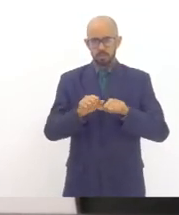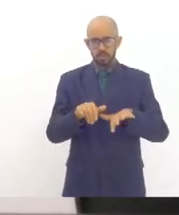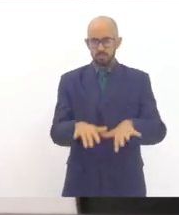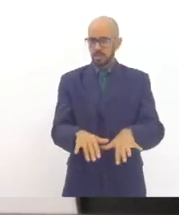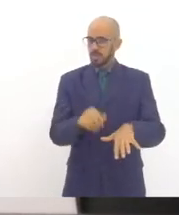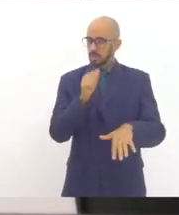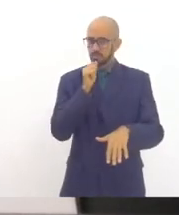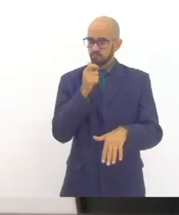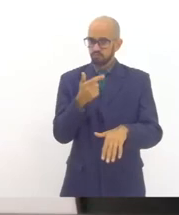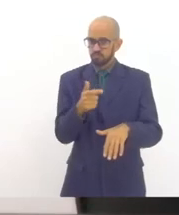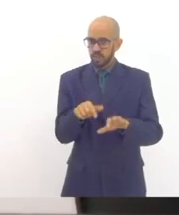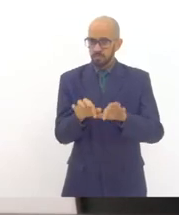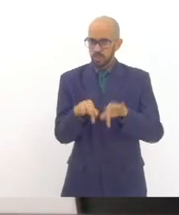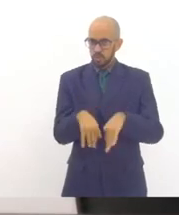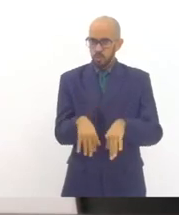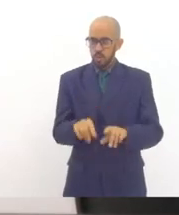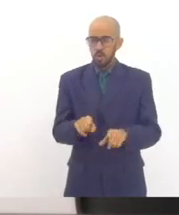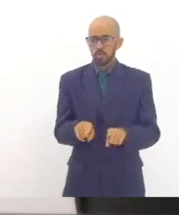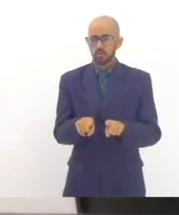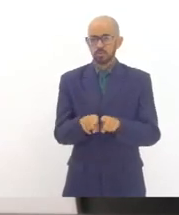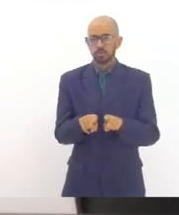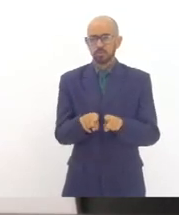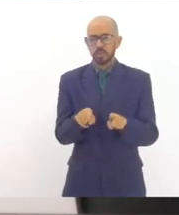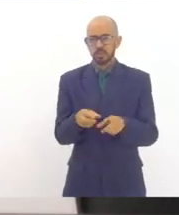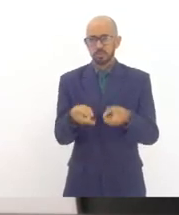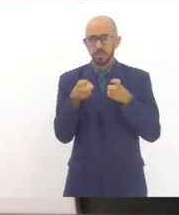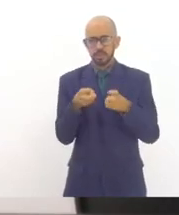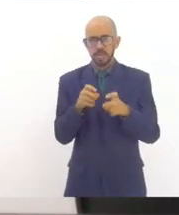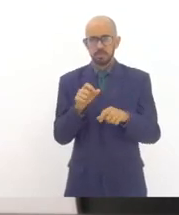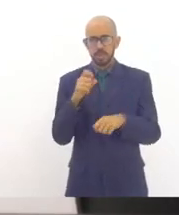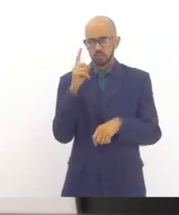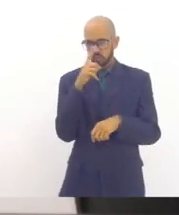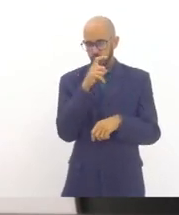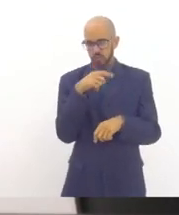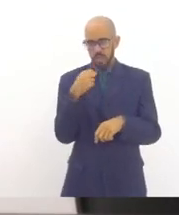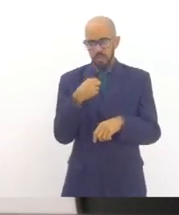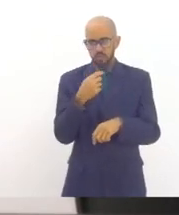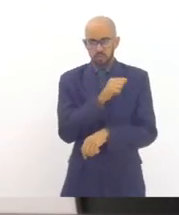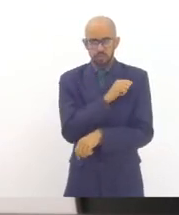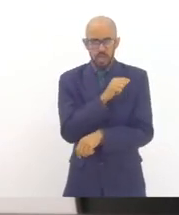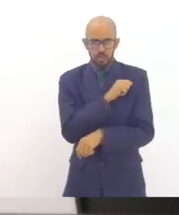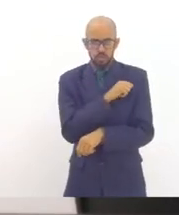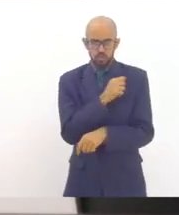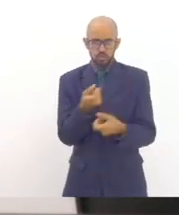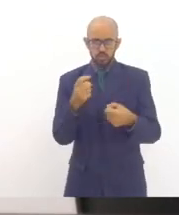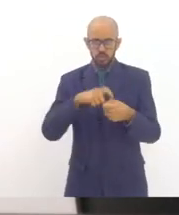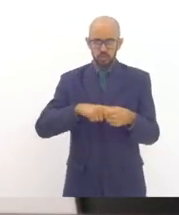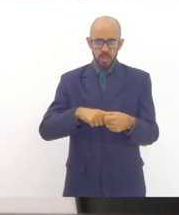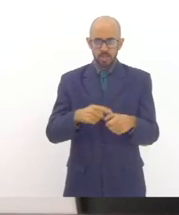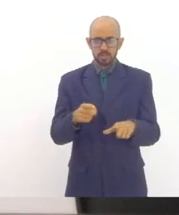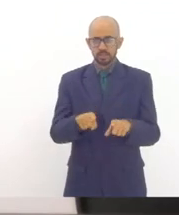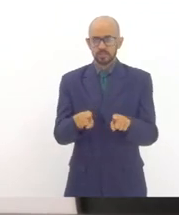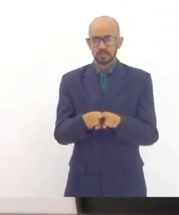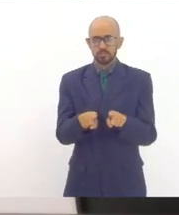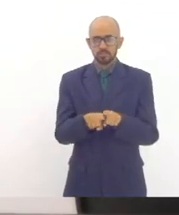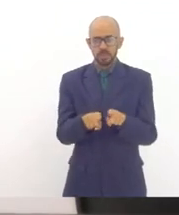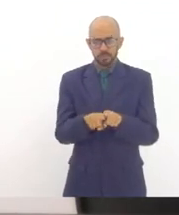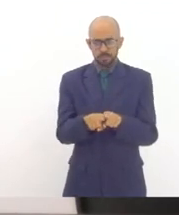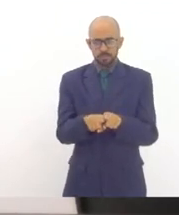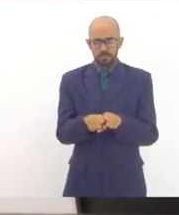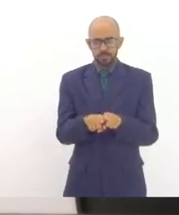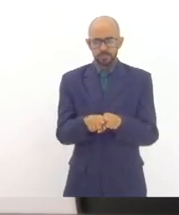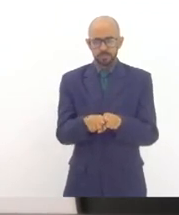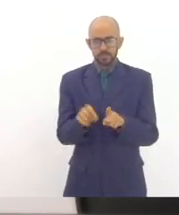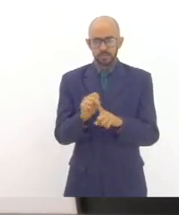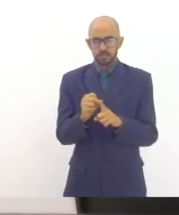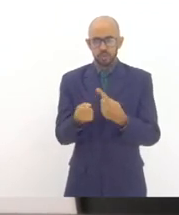terminamos ainda. Então, nós percebemos a dificuldade dos nossos alunos ao retornar, né, tanto em termos